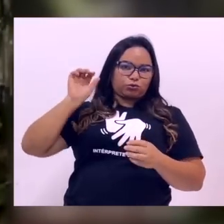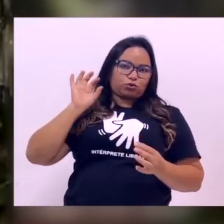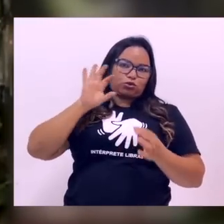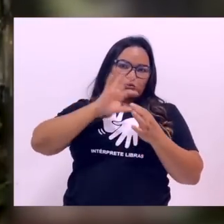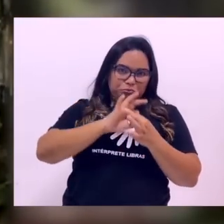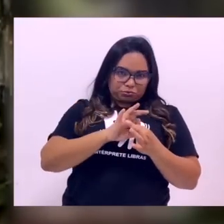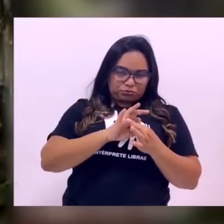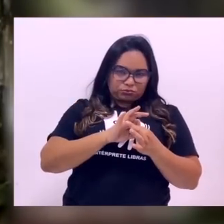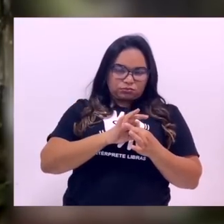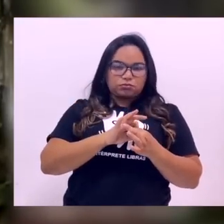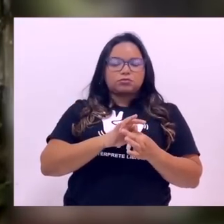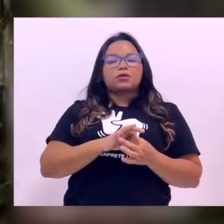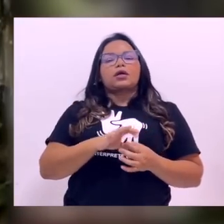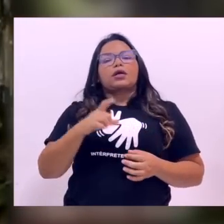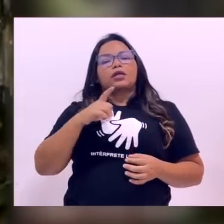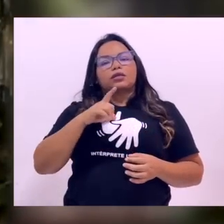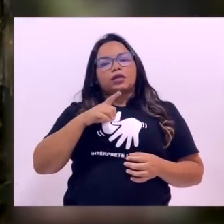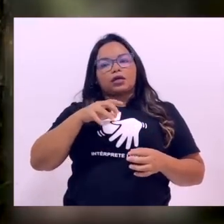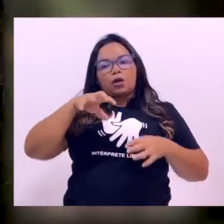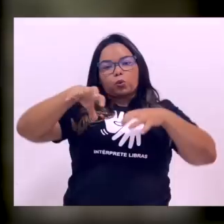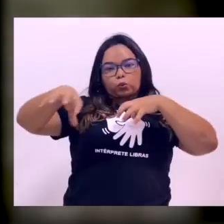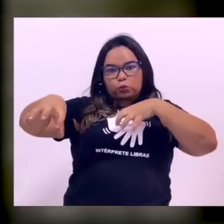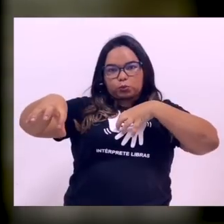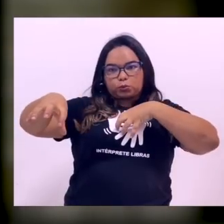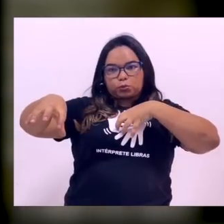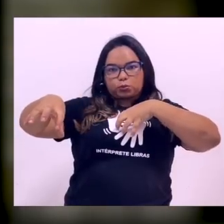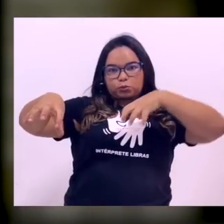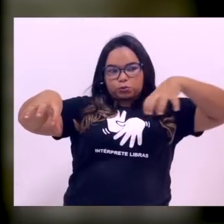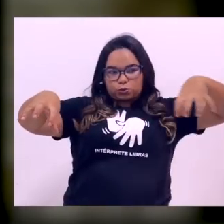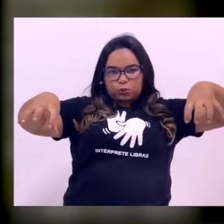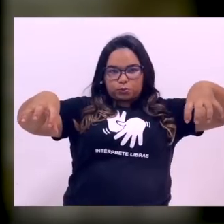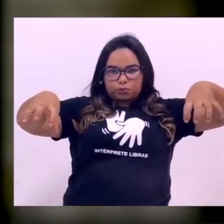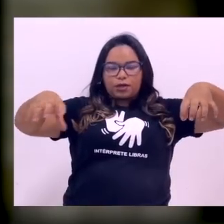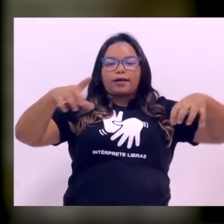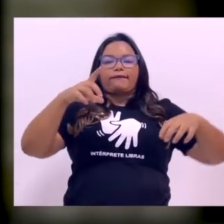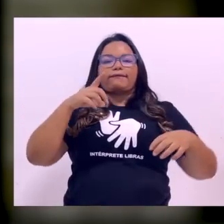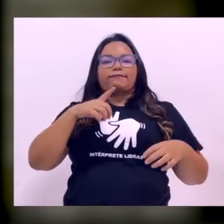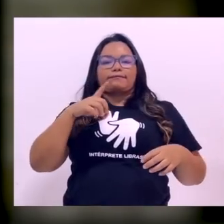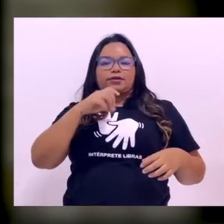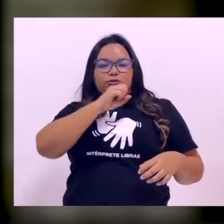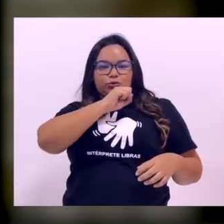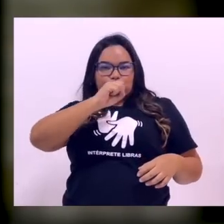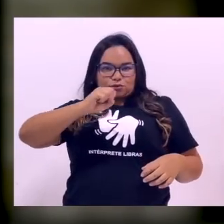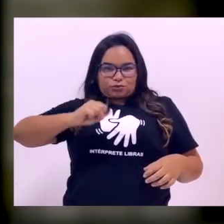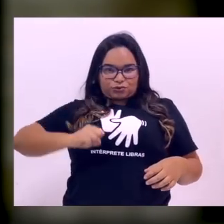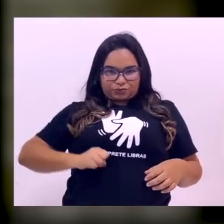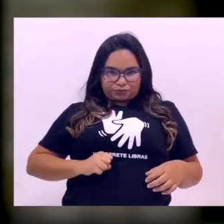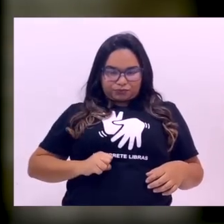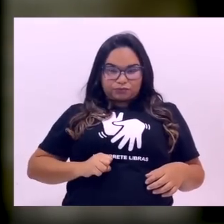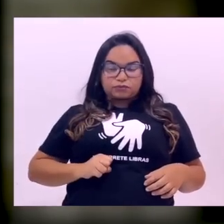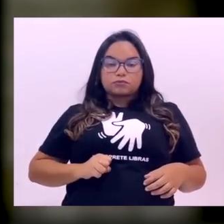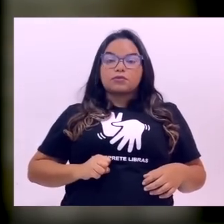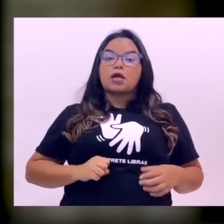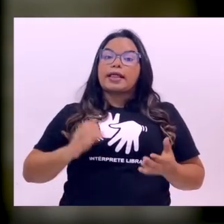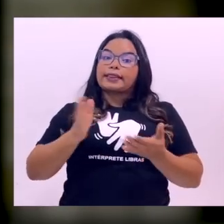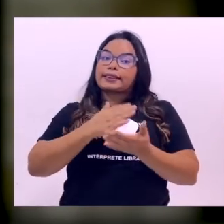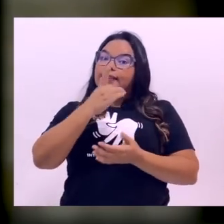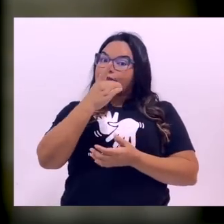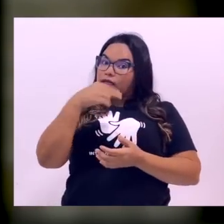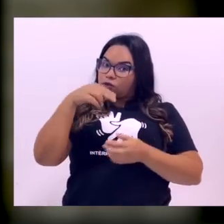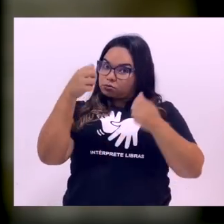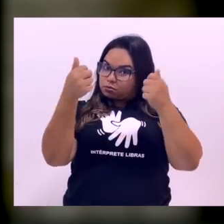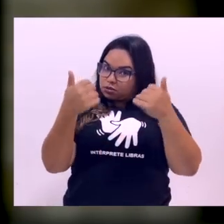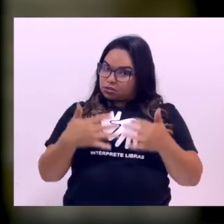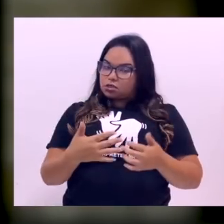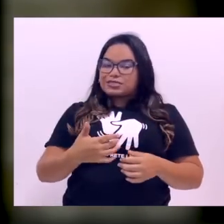tanto, eles eram geralmente sumos sacerdotes. Portanto, em Daniel 2, lemos que no segundo ano